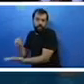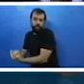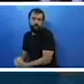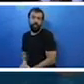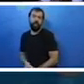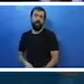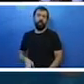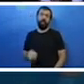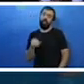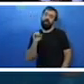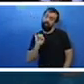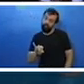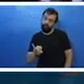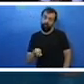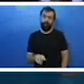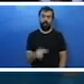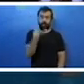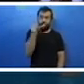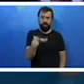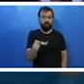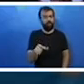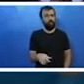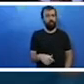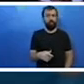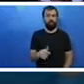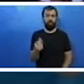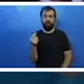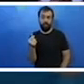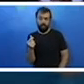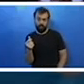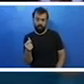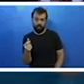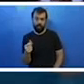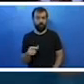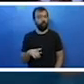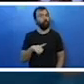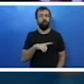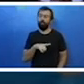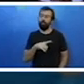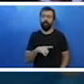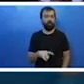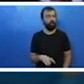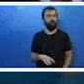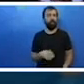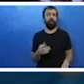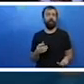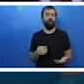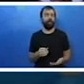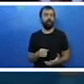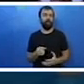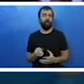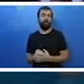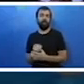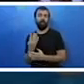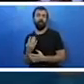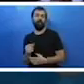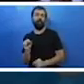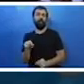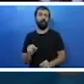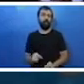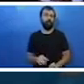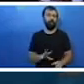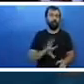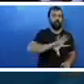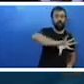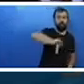bens deles. Agora, vocês imaginam, chegar na casa de um trabalhador, ter que cobrar imposto. Eu não tenho dinheiro.